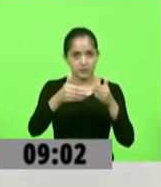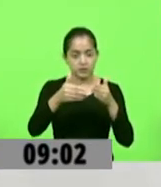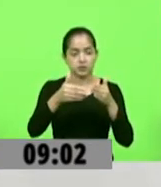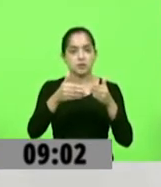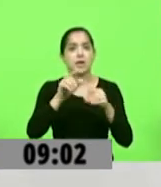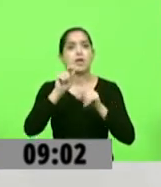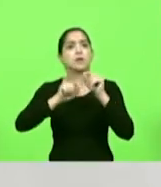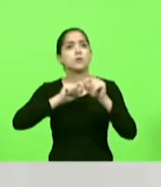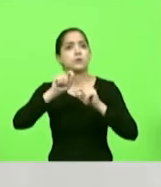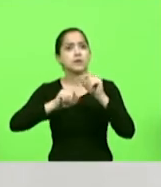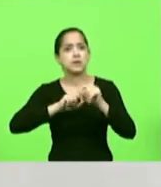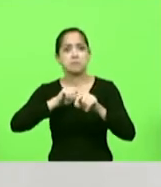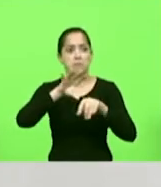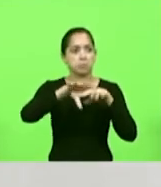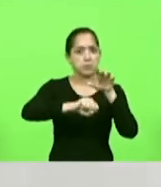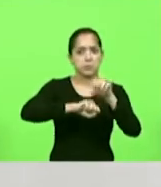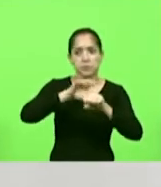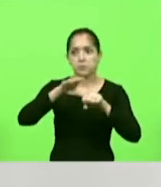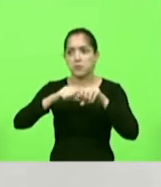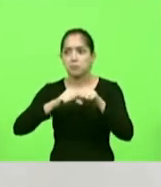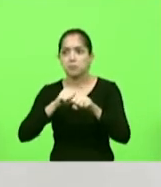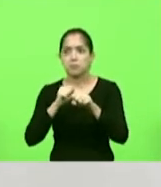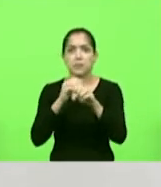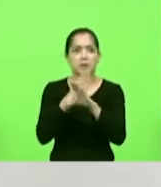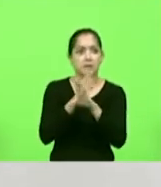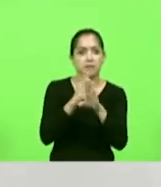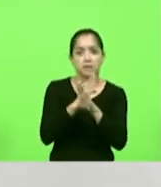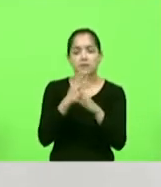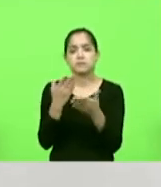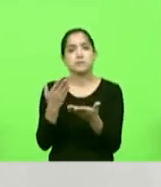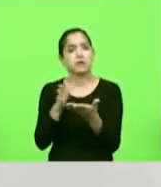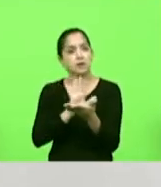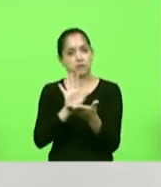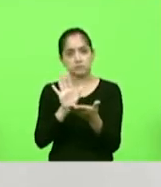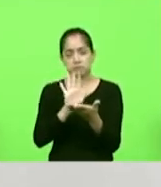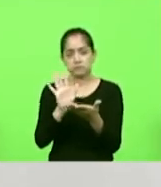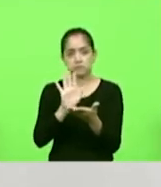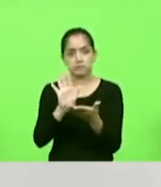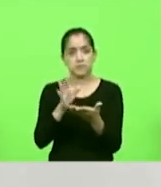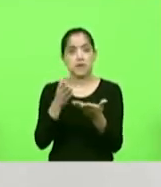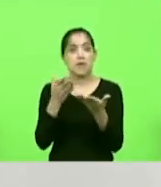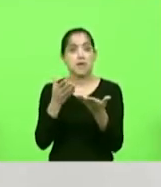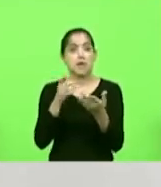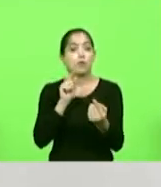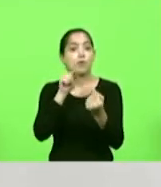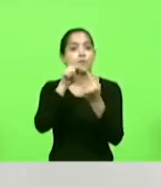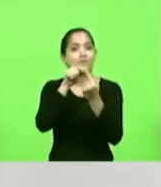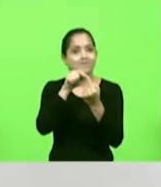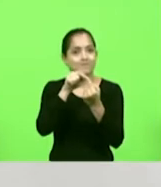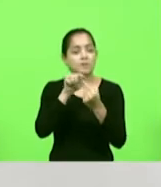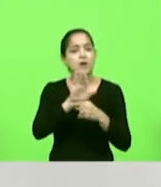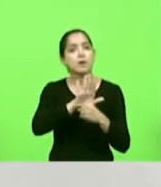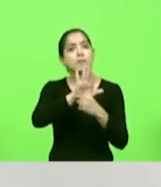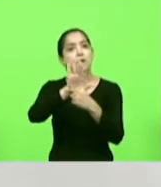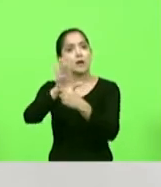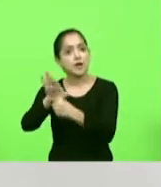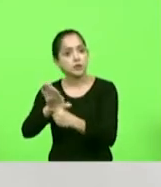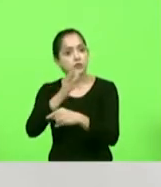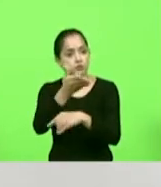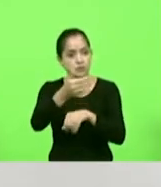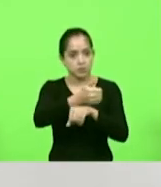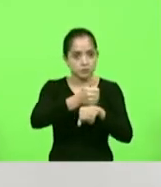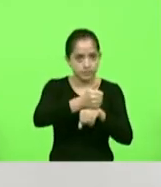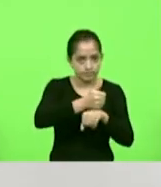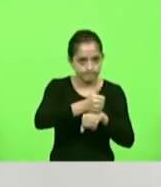é caças bruxas aos profissionais, não! Esta frente parlamentar é para ajudar os profissionais que